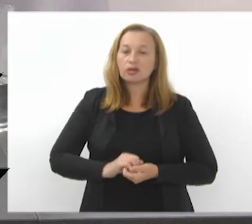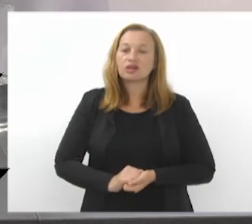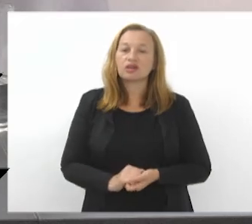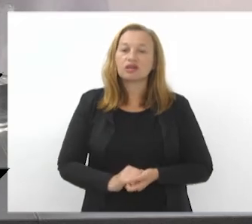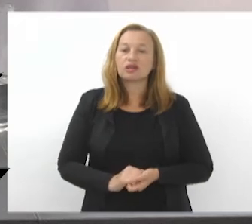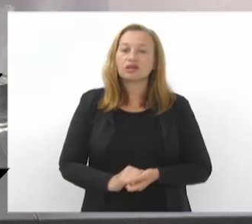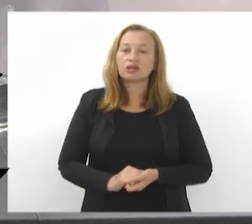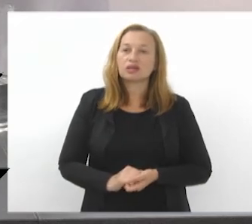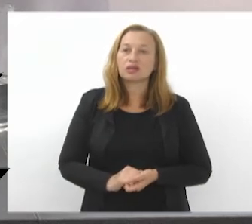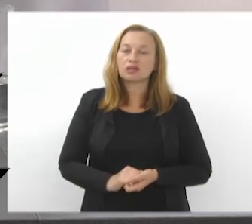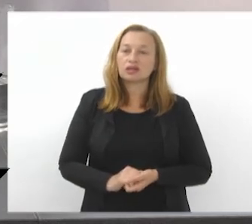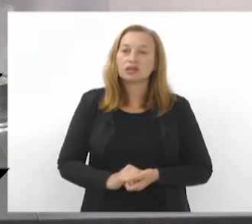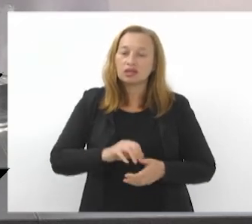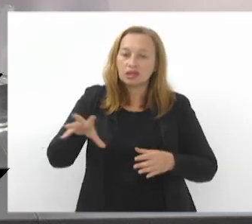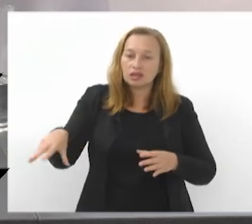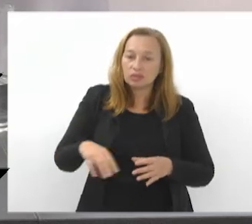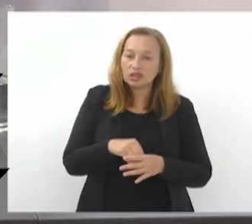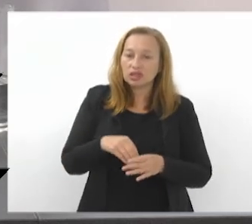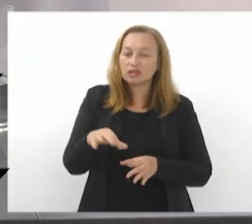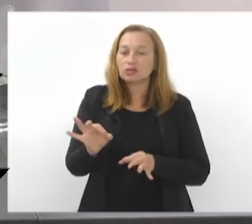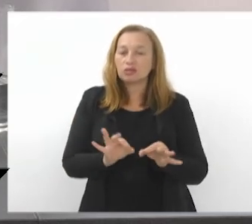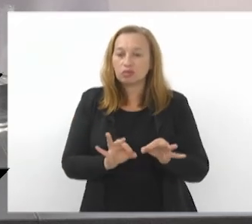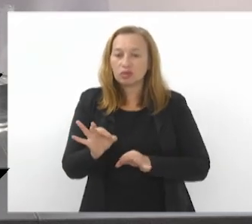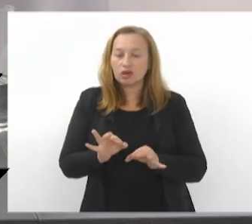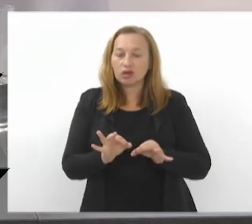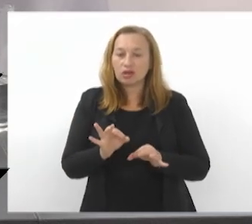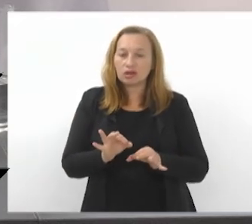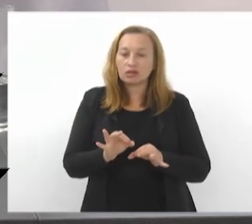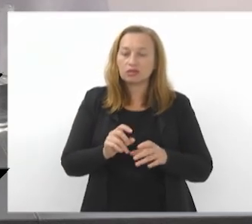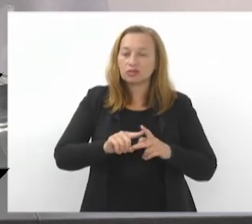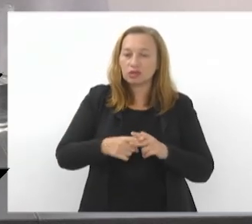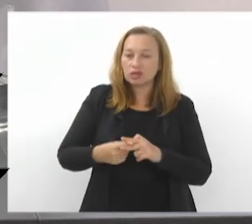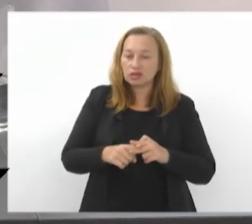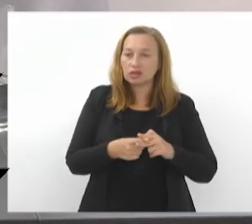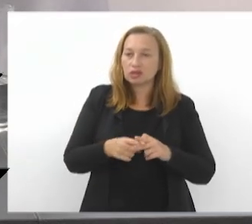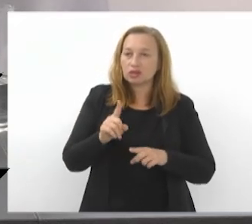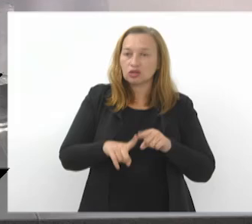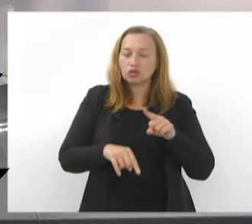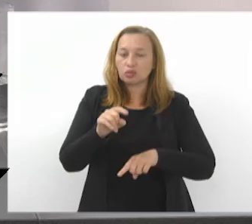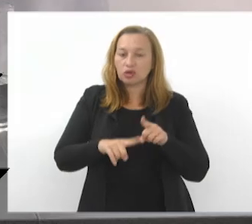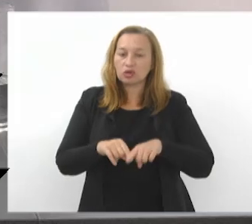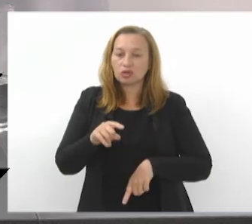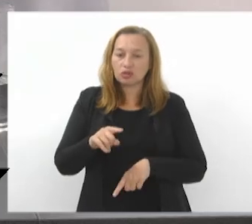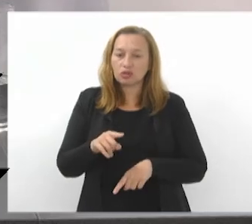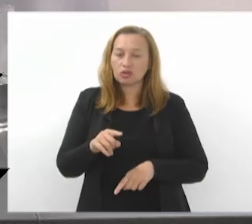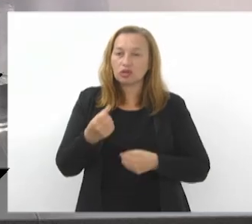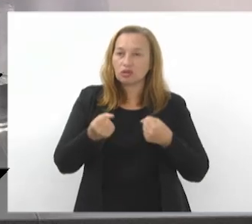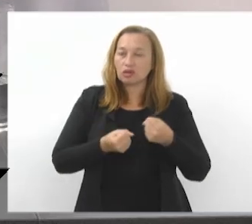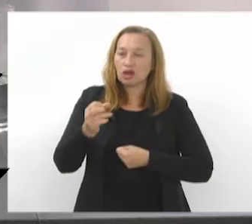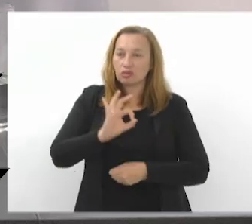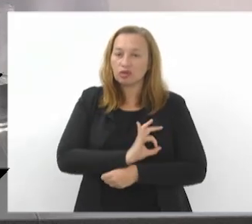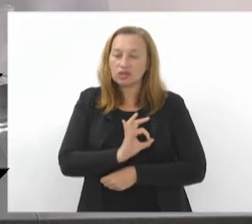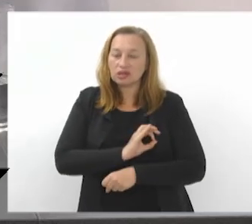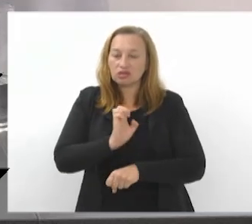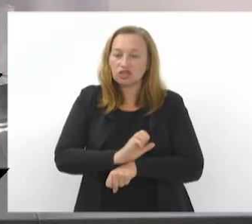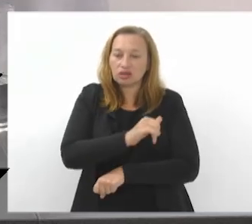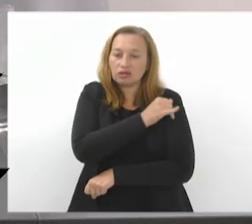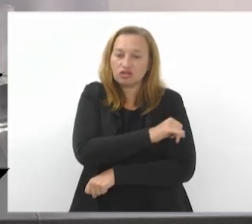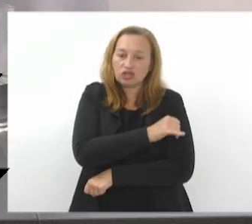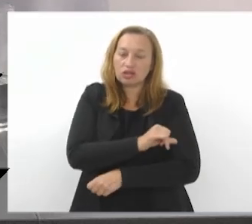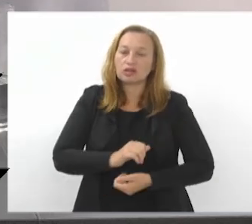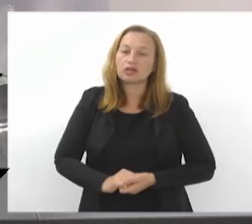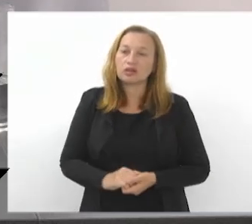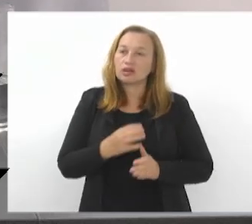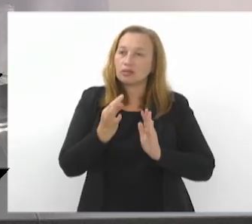a implantação do programa de manutenção preventiva para os equipamentos de emergência das viaturas policiais do Estado do Rio de Janeiro.